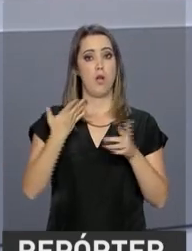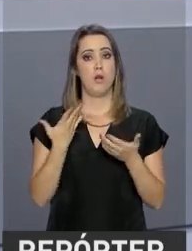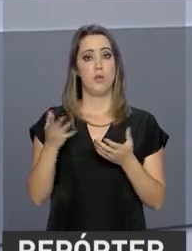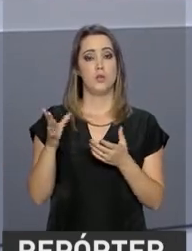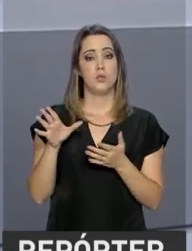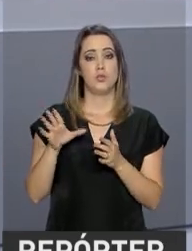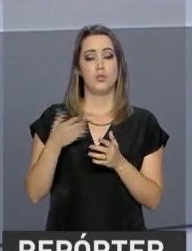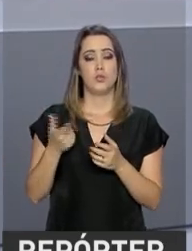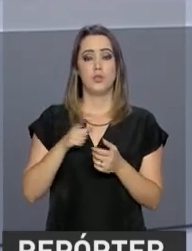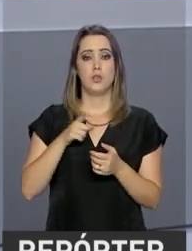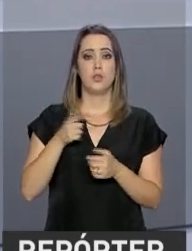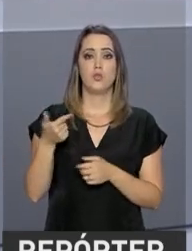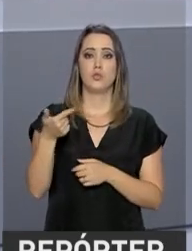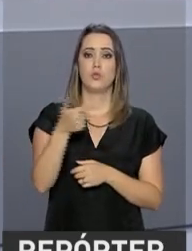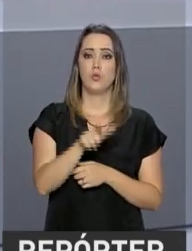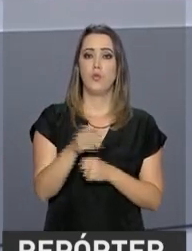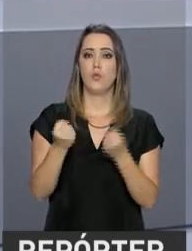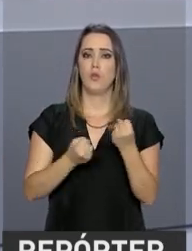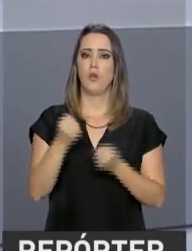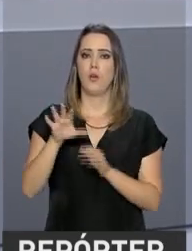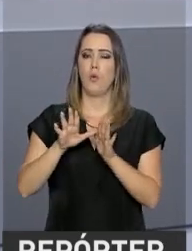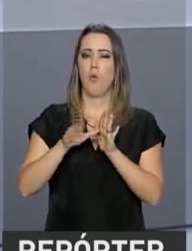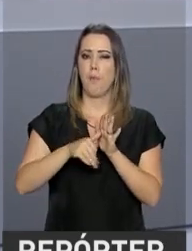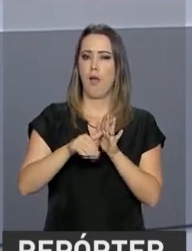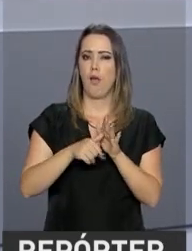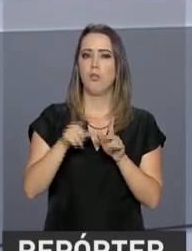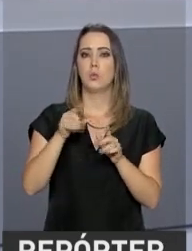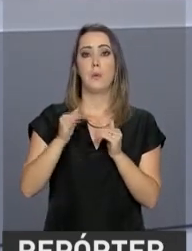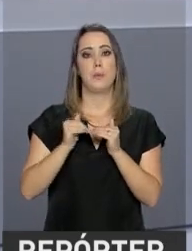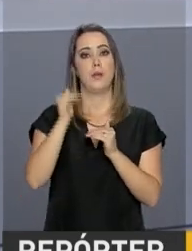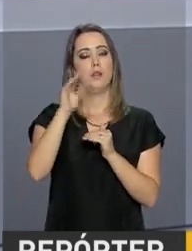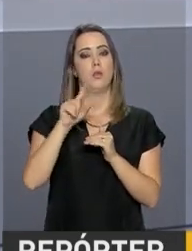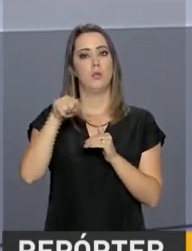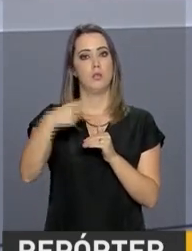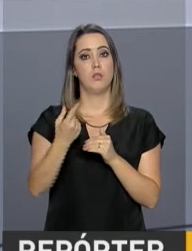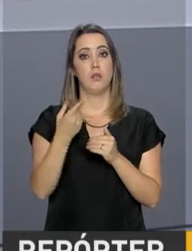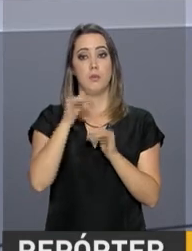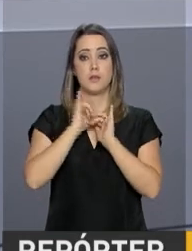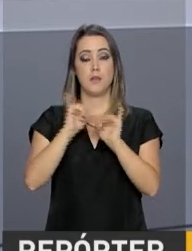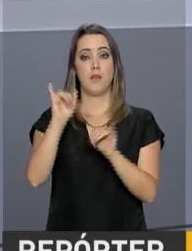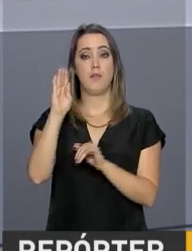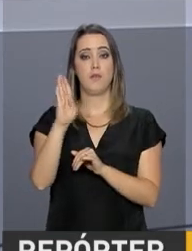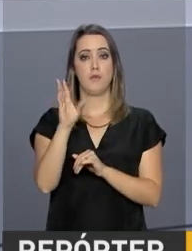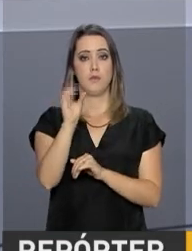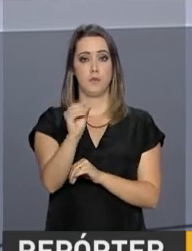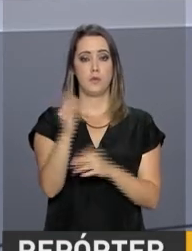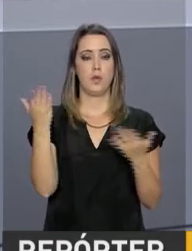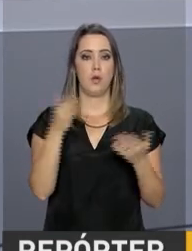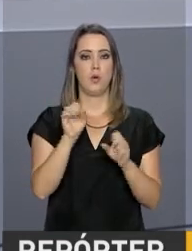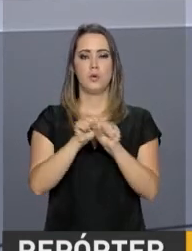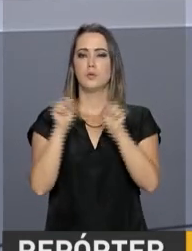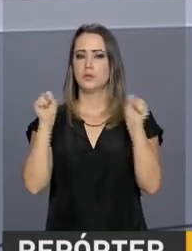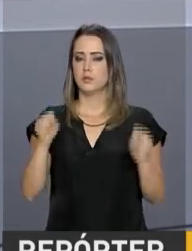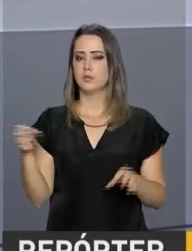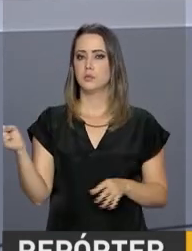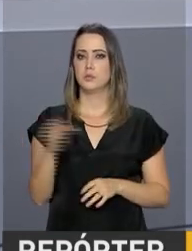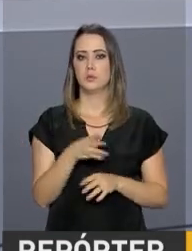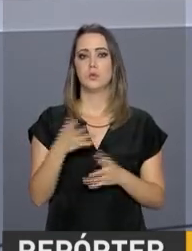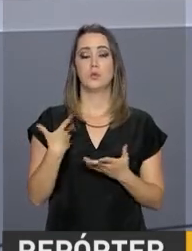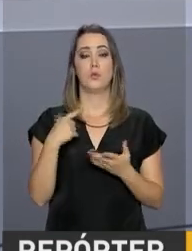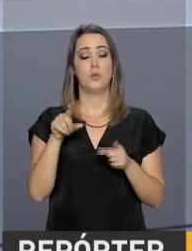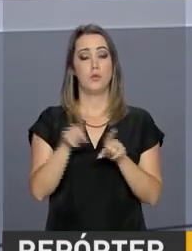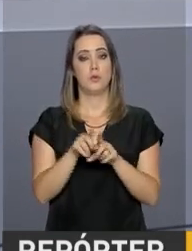roubado é maior nas primeiras horas depois da ocorrência e um sistema da polícia rodoviária federal que registra roubos e clonagens